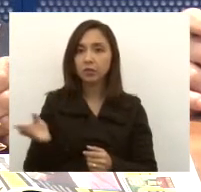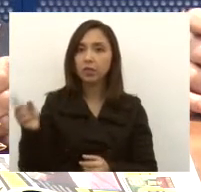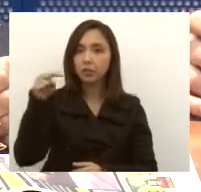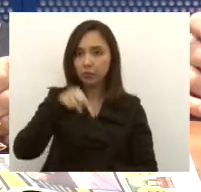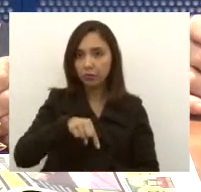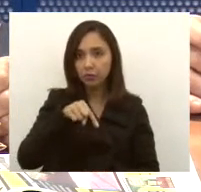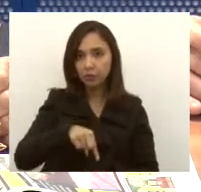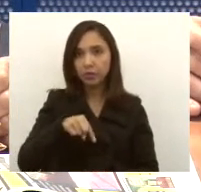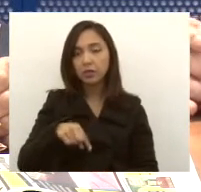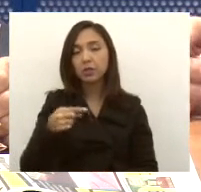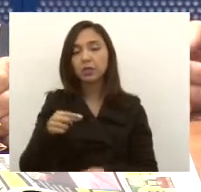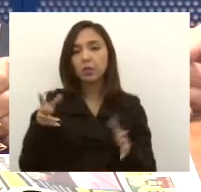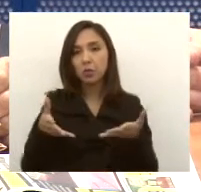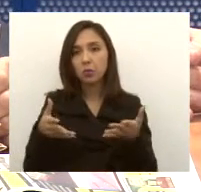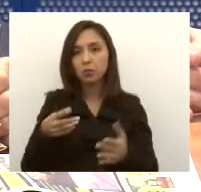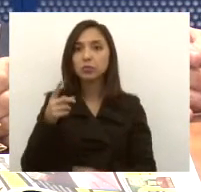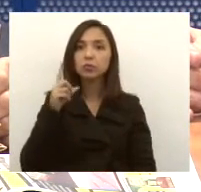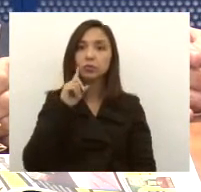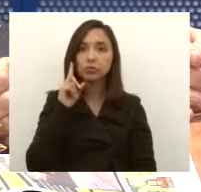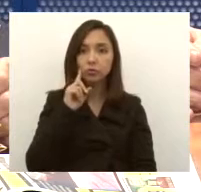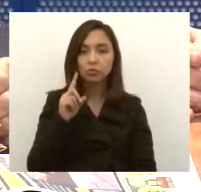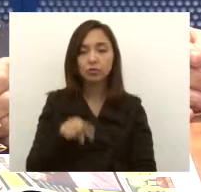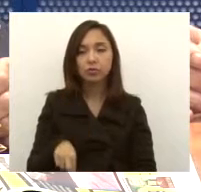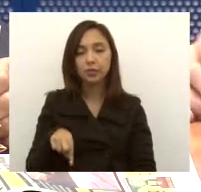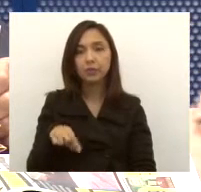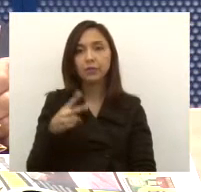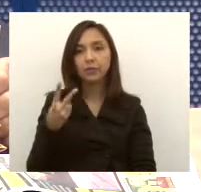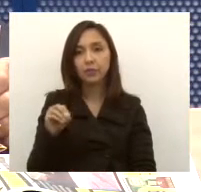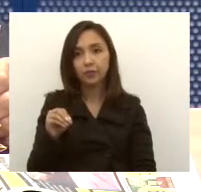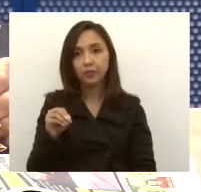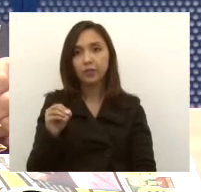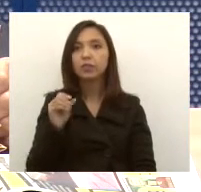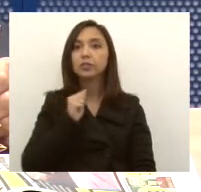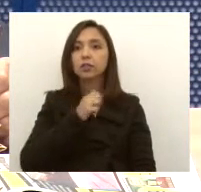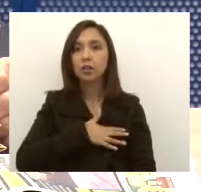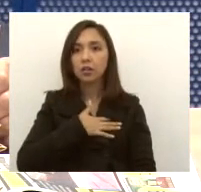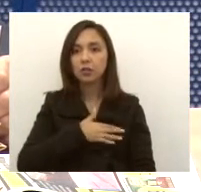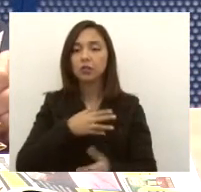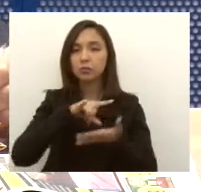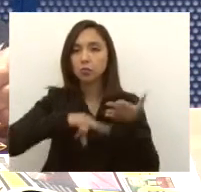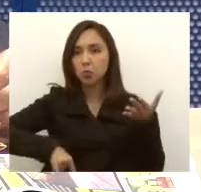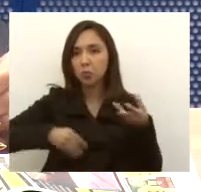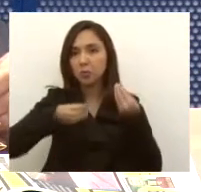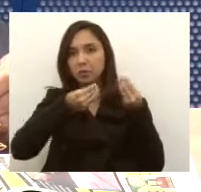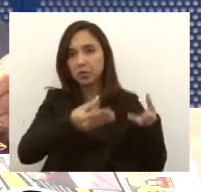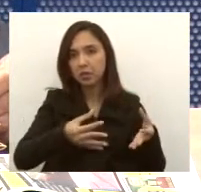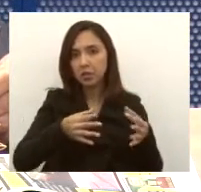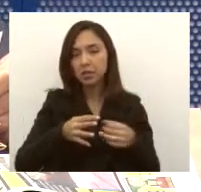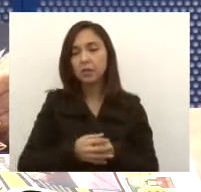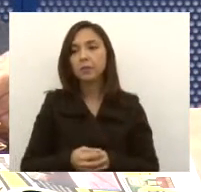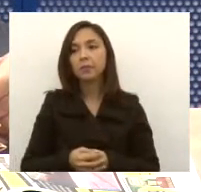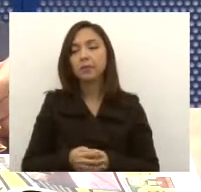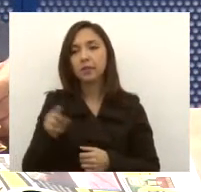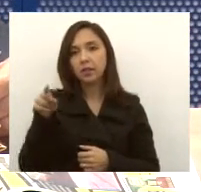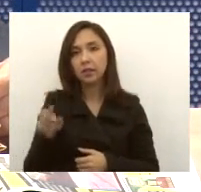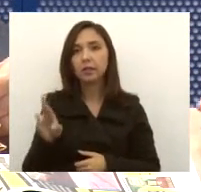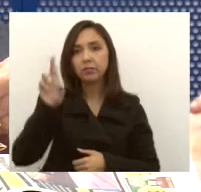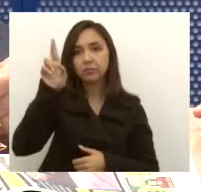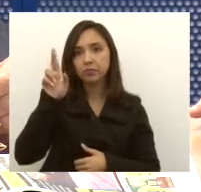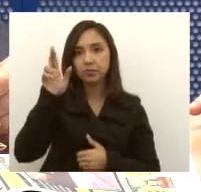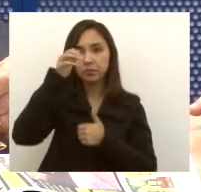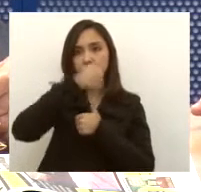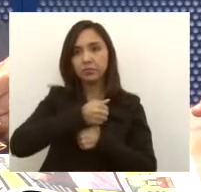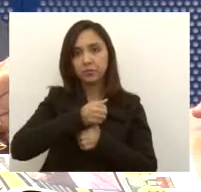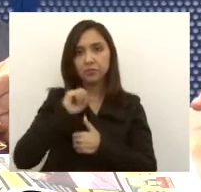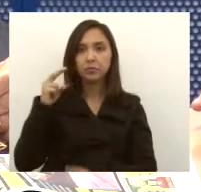a esta edilidade no dia de hoje, entregou a documentação necessária e foi empossado no cargo de